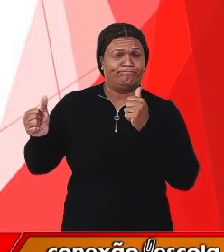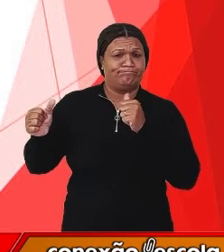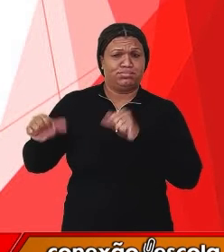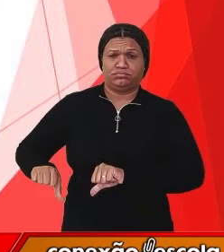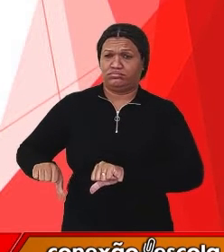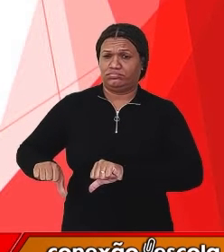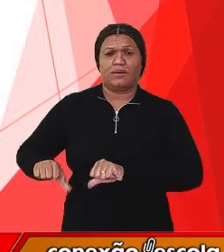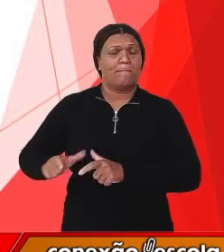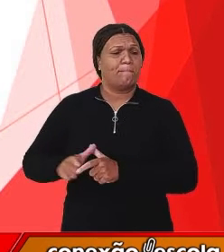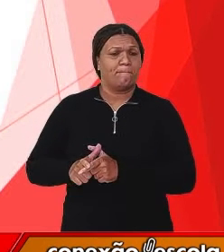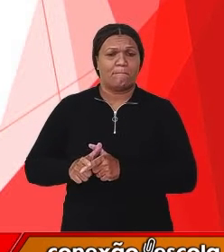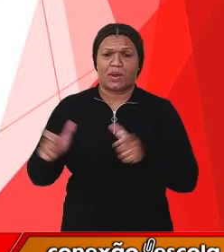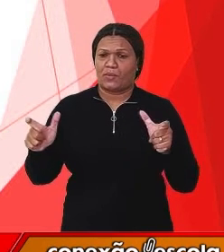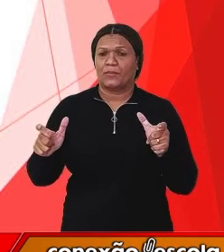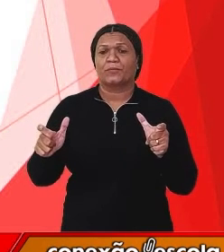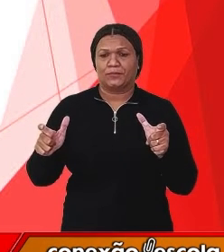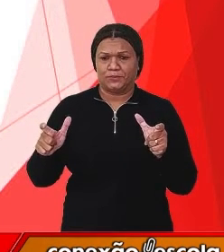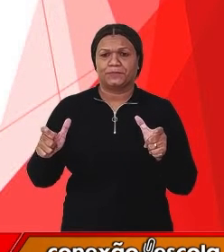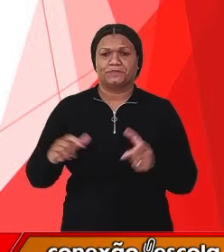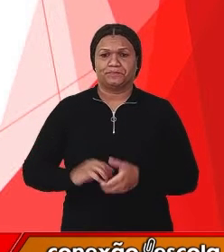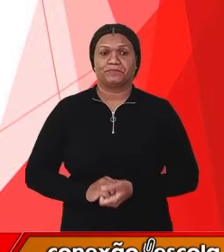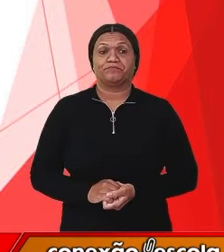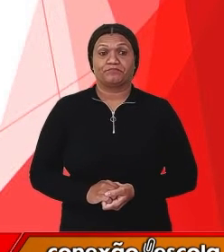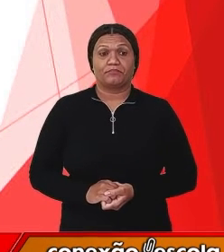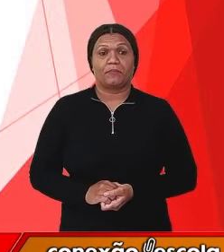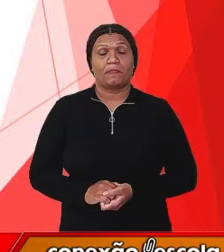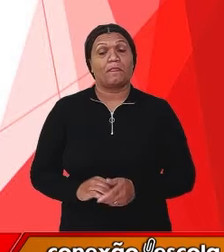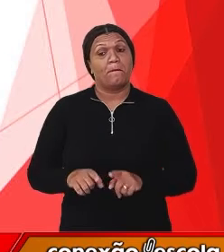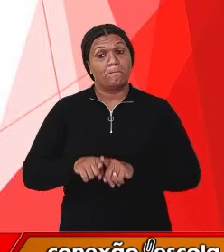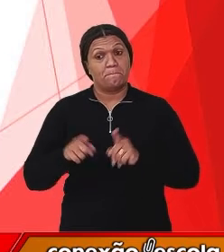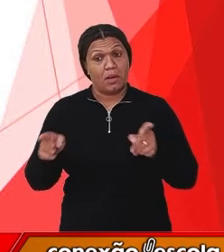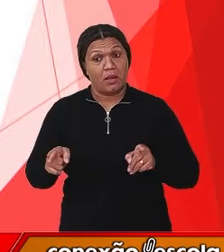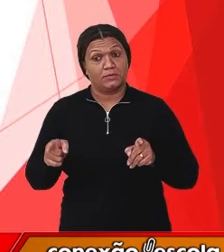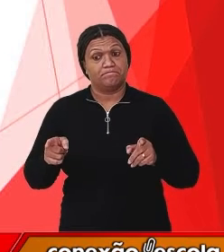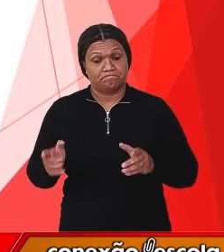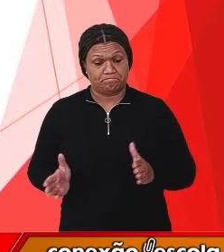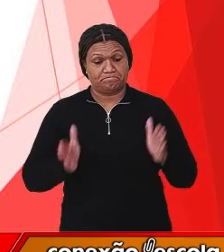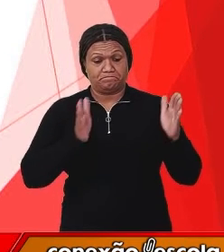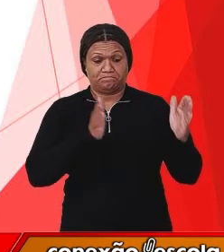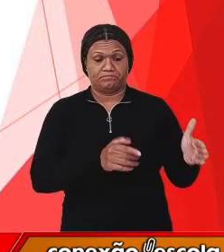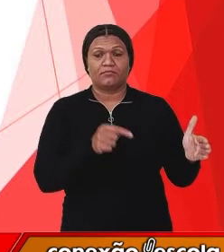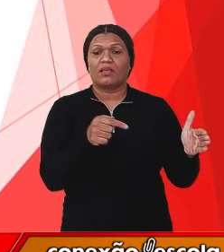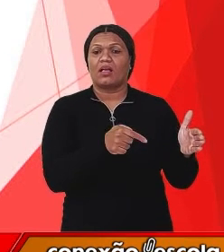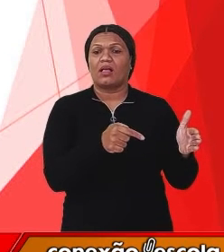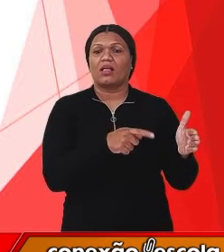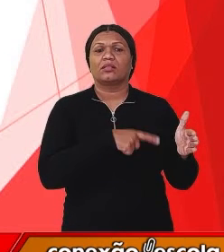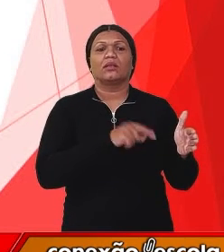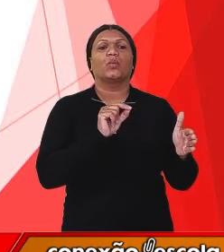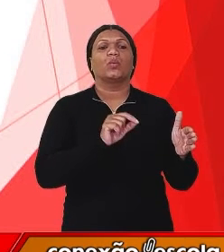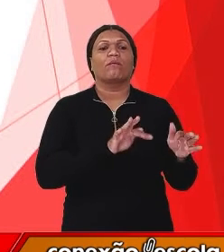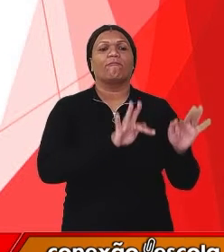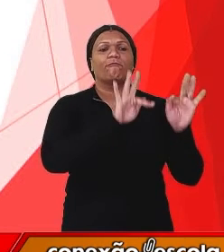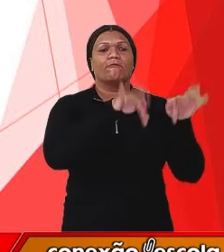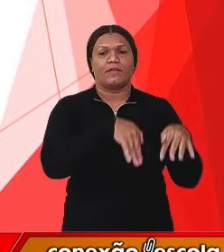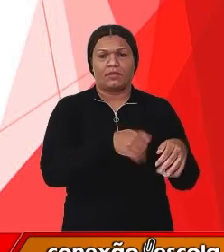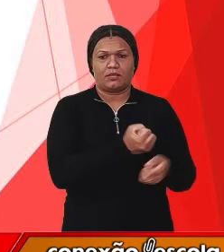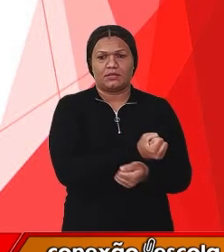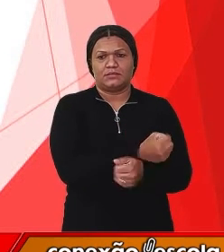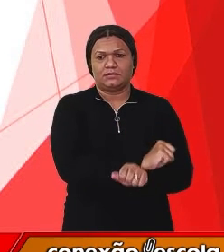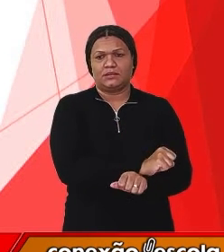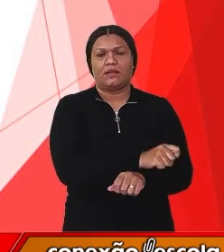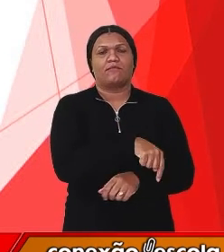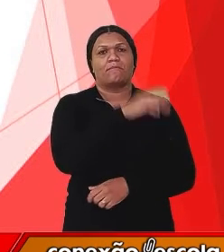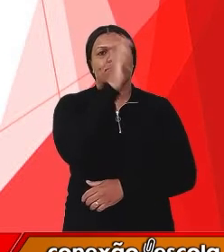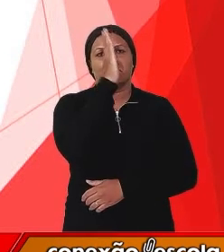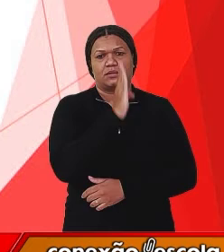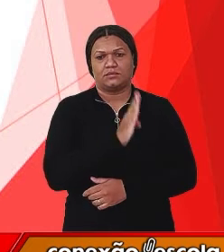maioria deles. Em contrapartida, nós temos o fim, da escravidão no Brasil.